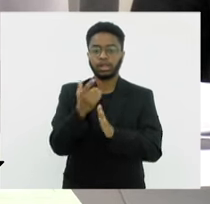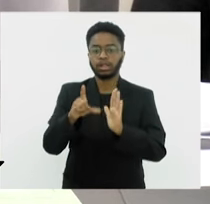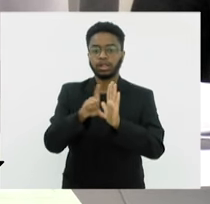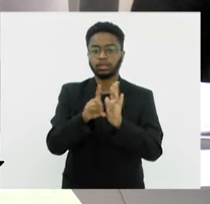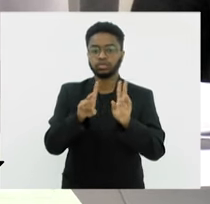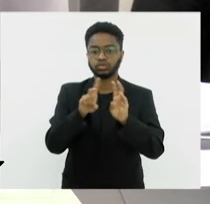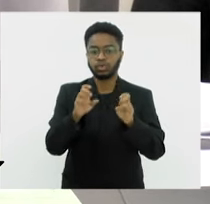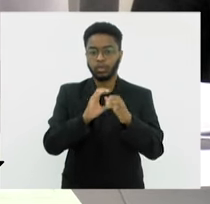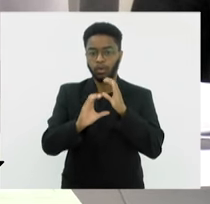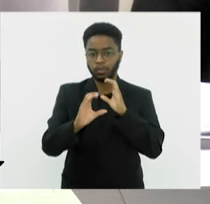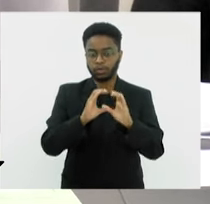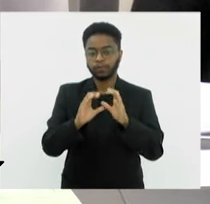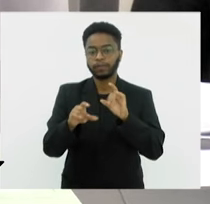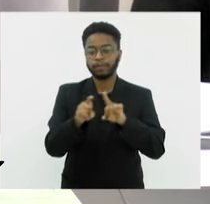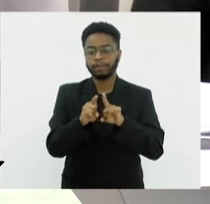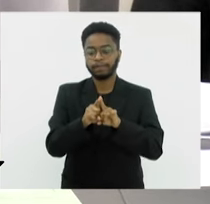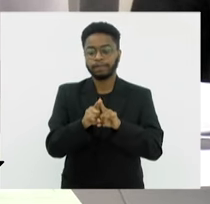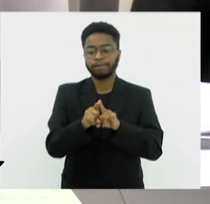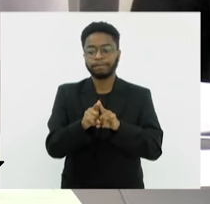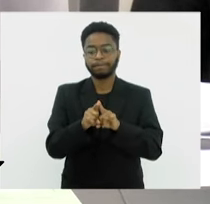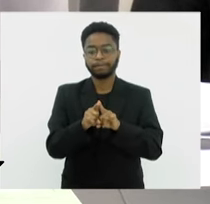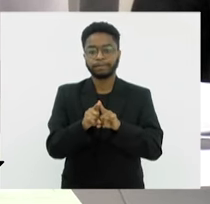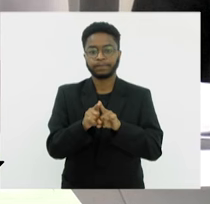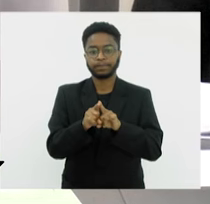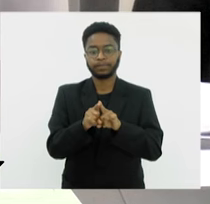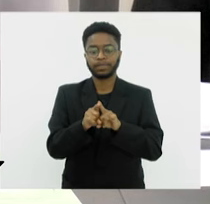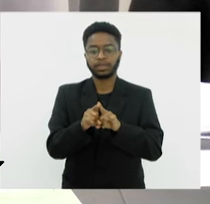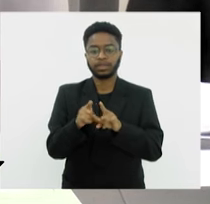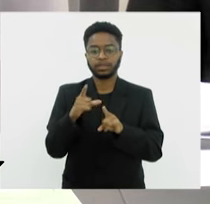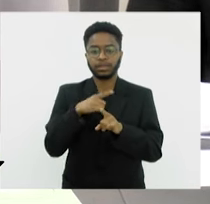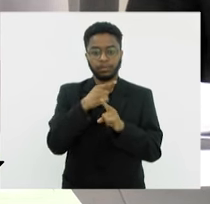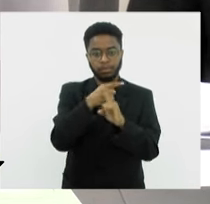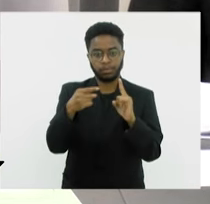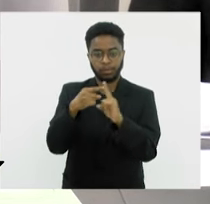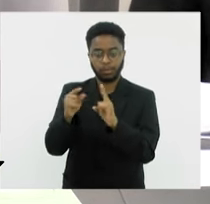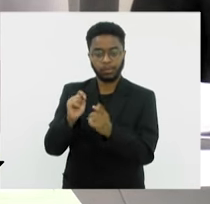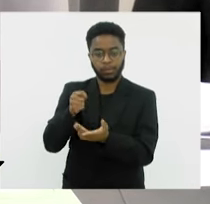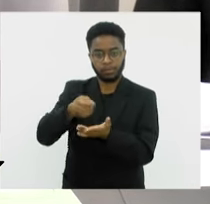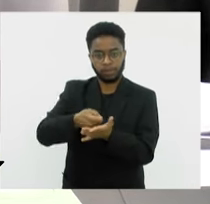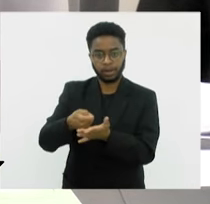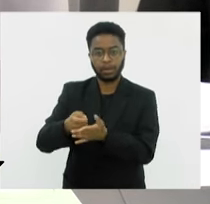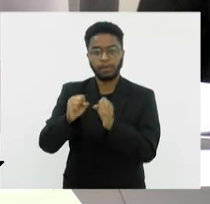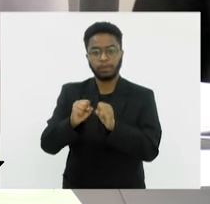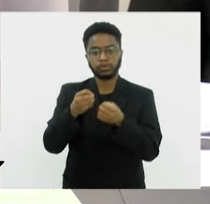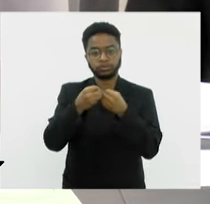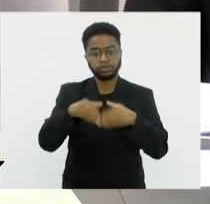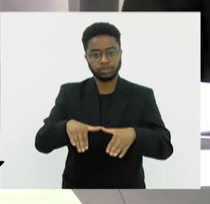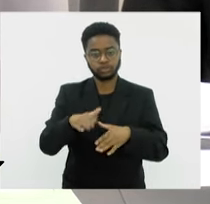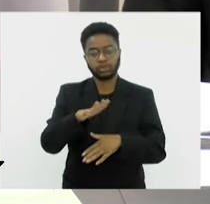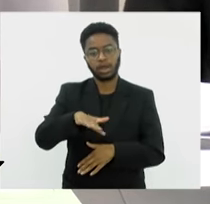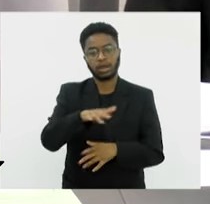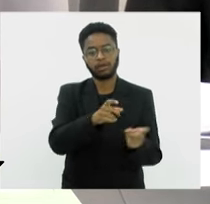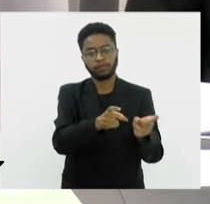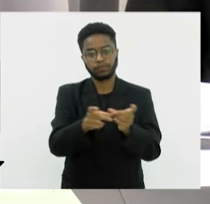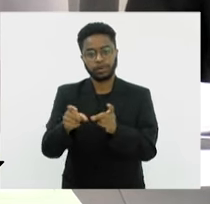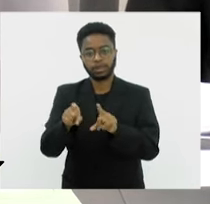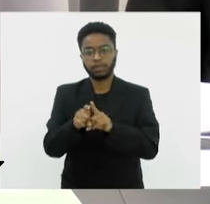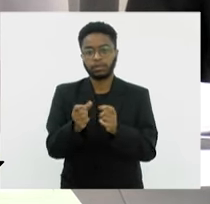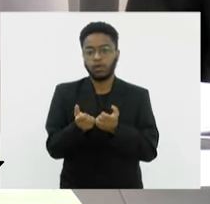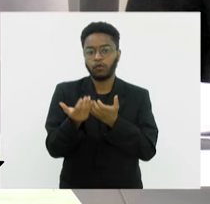disso, promove a vedação de cobrança que pode prejudicar o mercado e dar oferta o direito